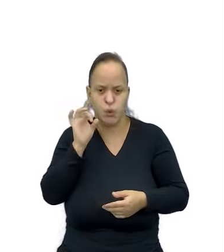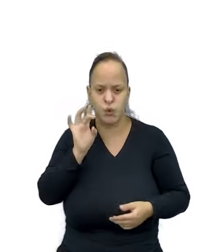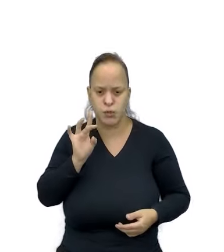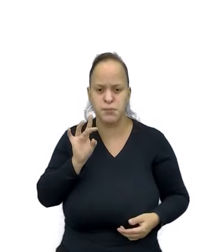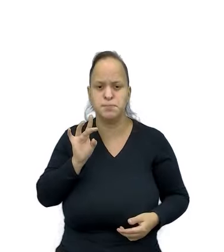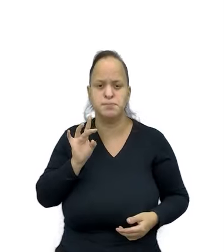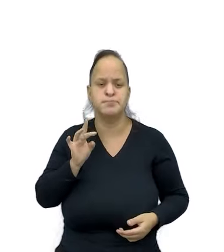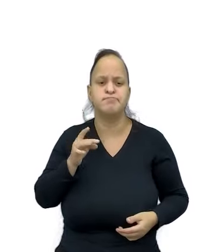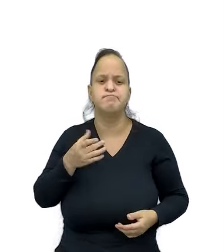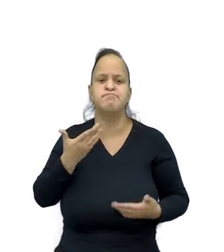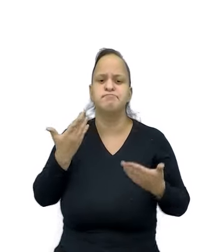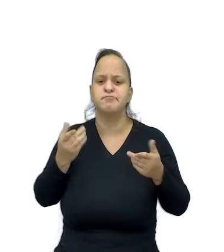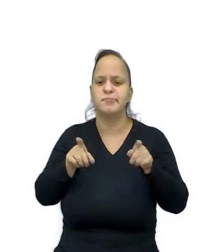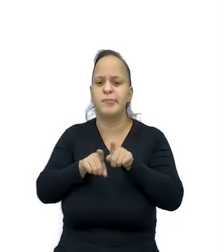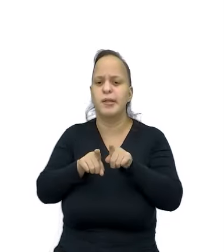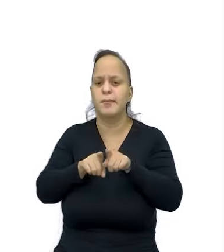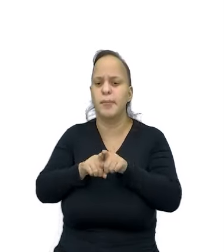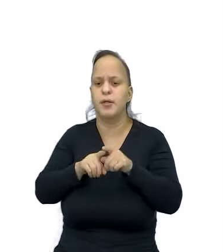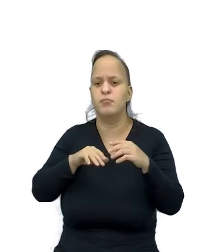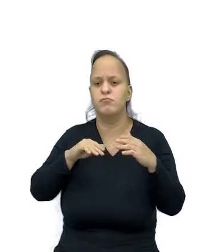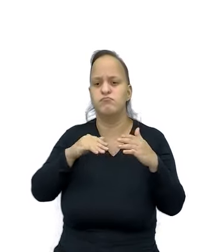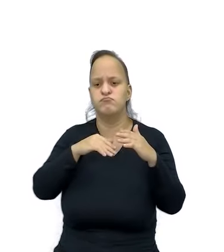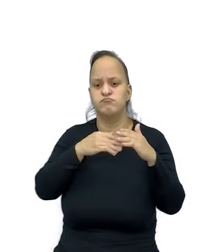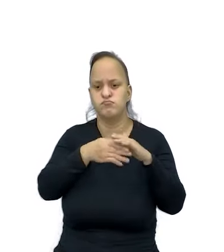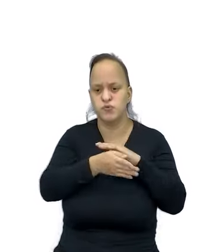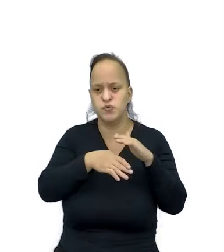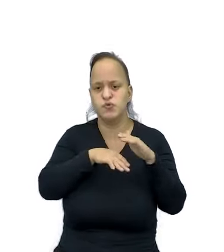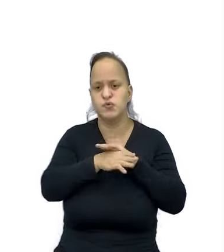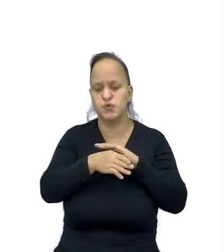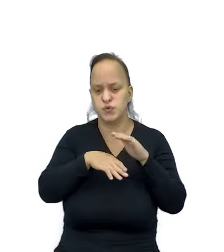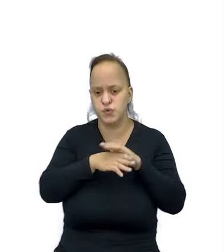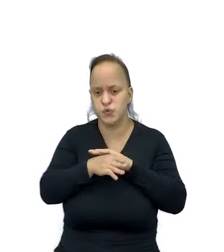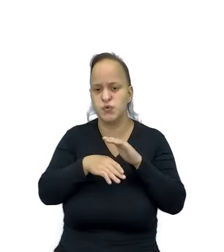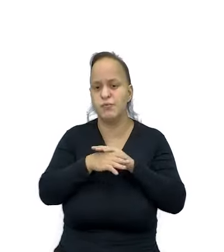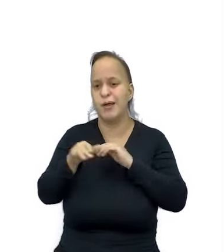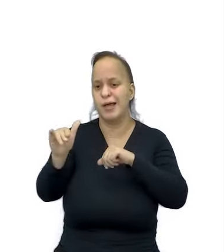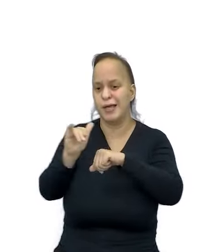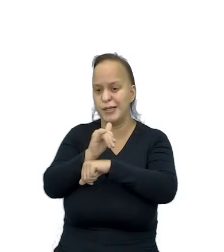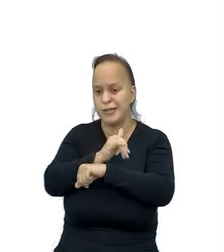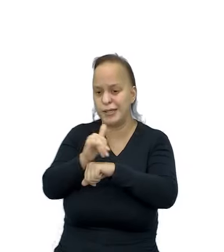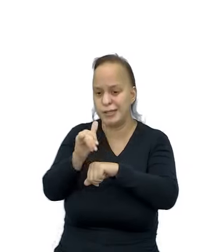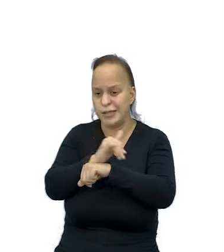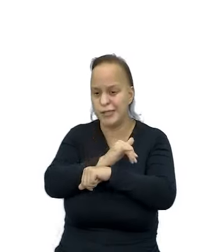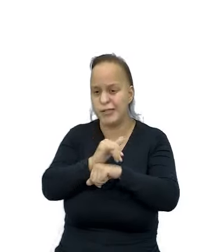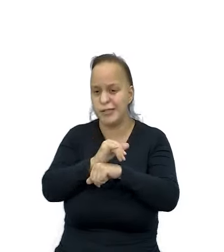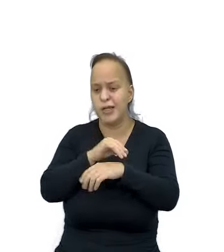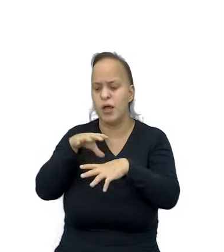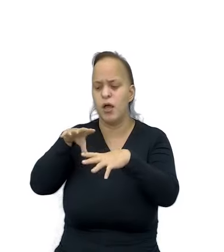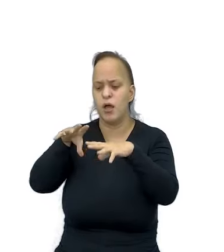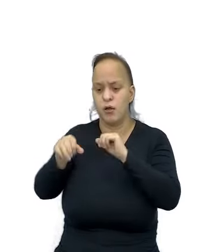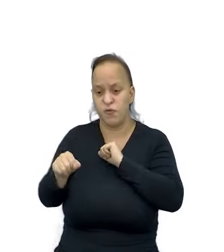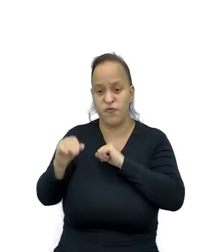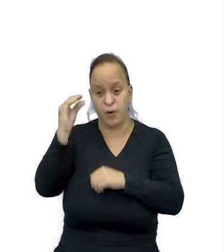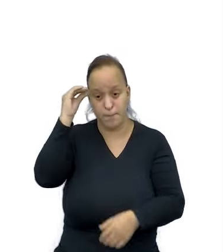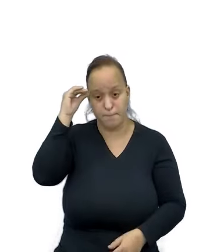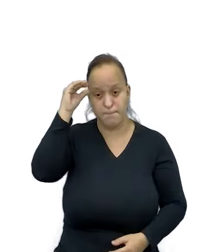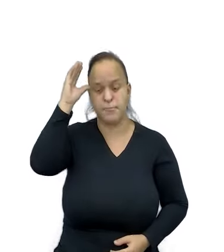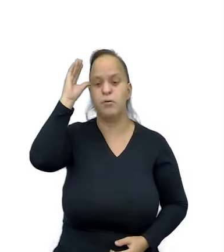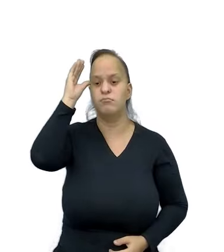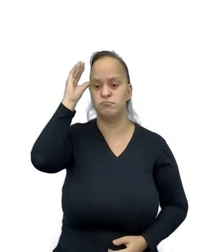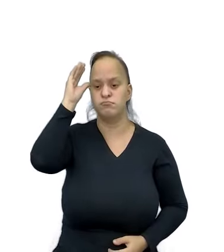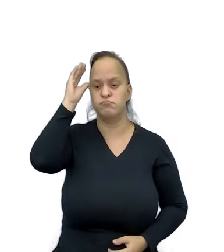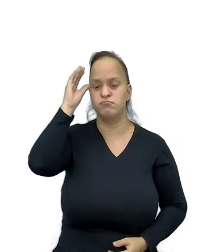leitura colaborativa junto com esses estudantes, utilizando as estratégias que a gente viu aqui na nossa formação, do antes, durante e